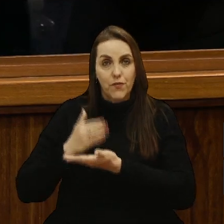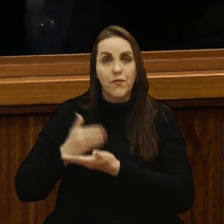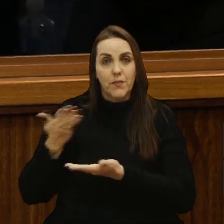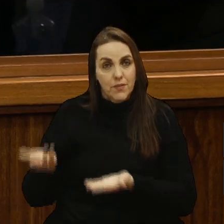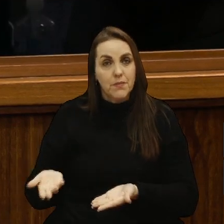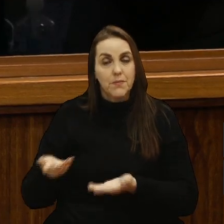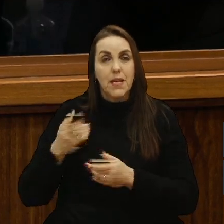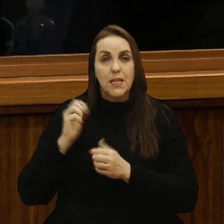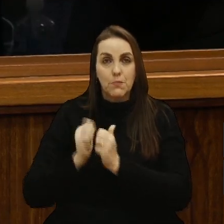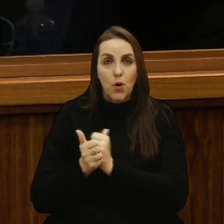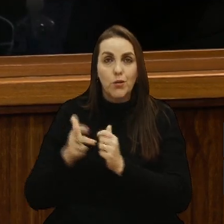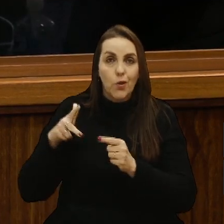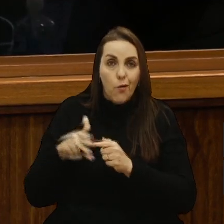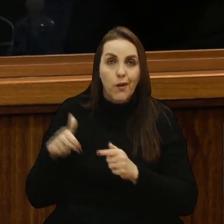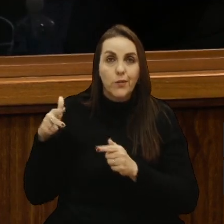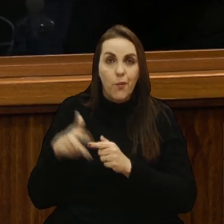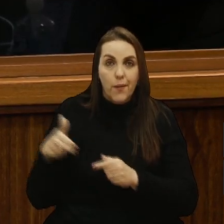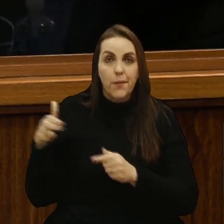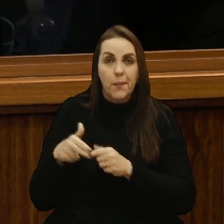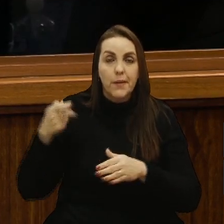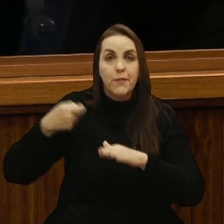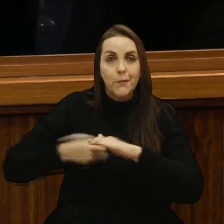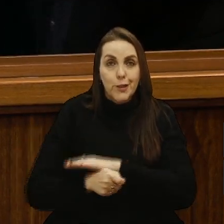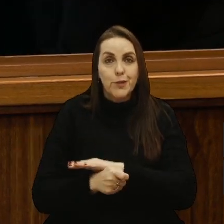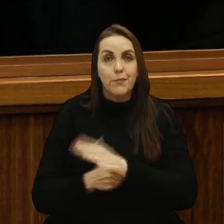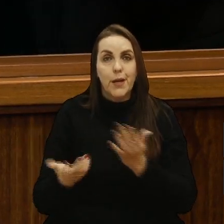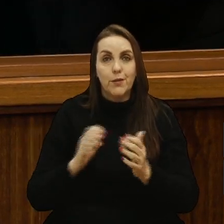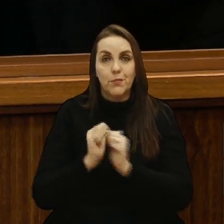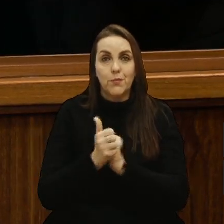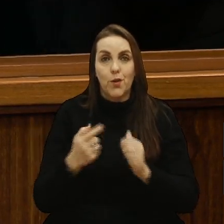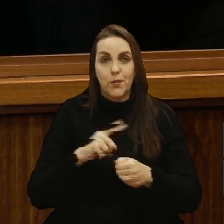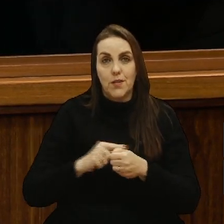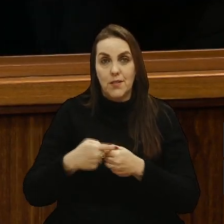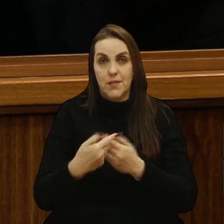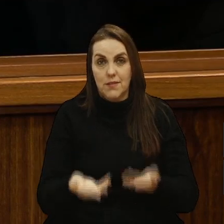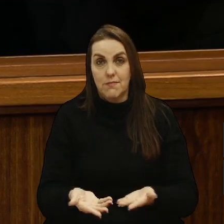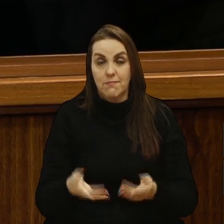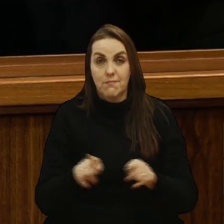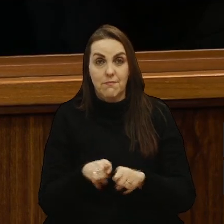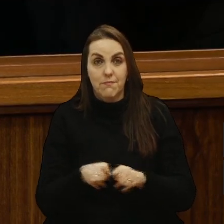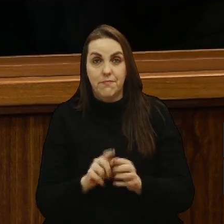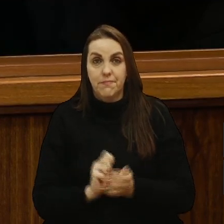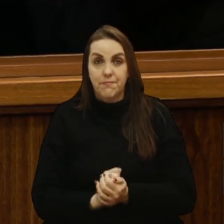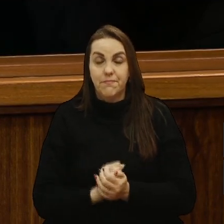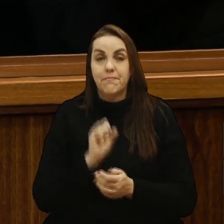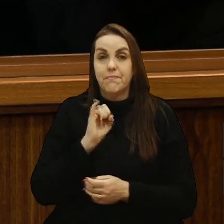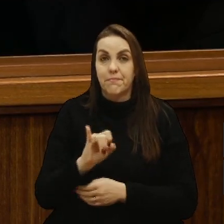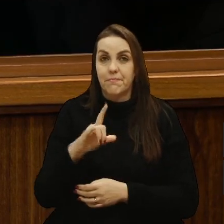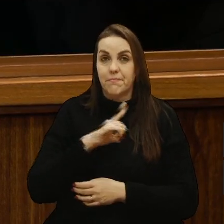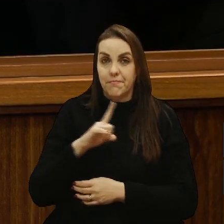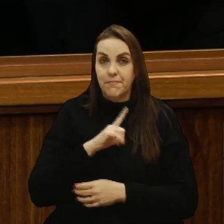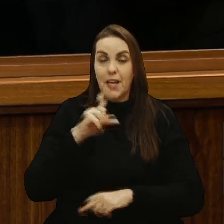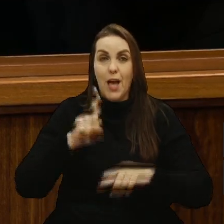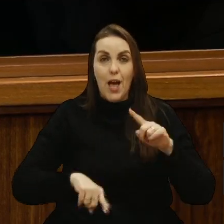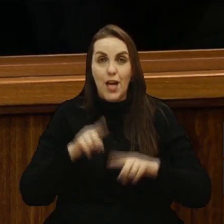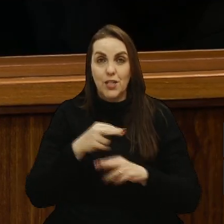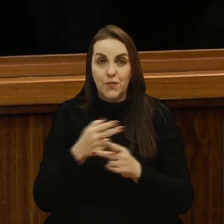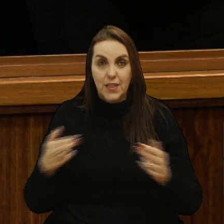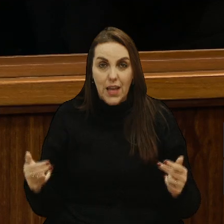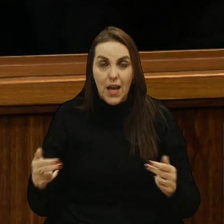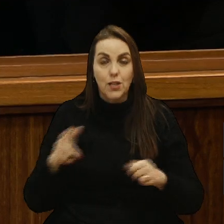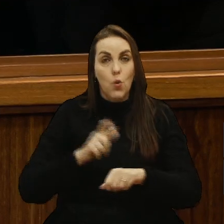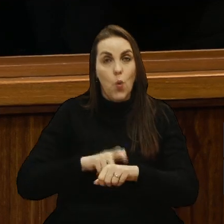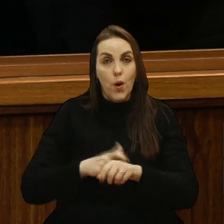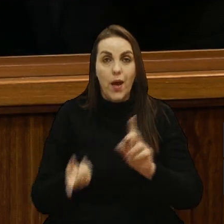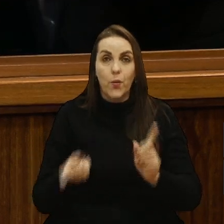vem cortando investimento no esporte da nossa cidade. Se nós tivéssemos atividades em